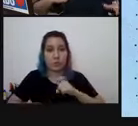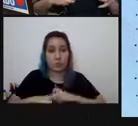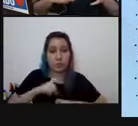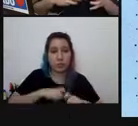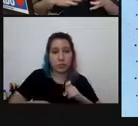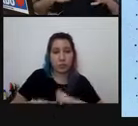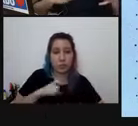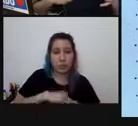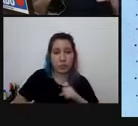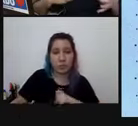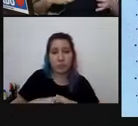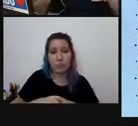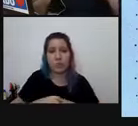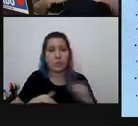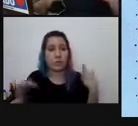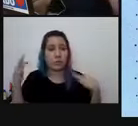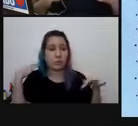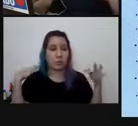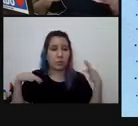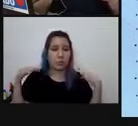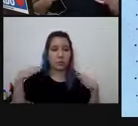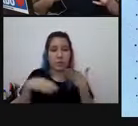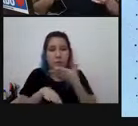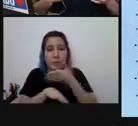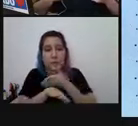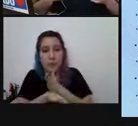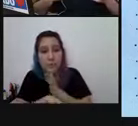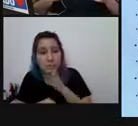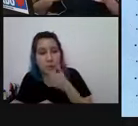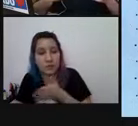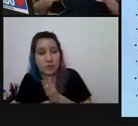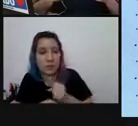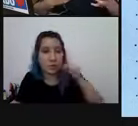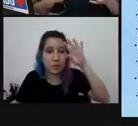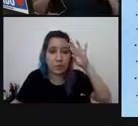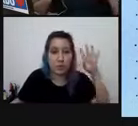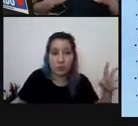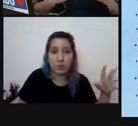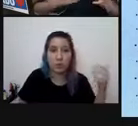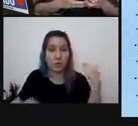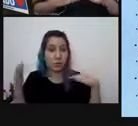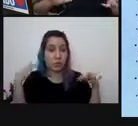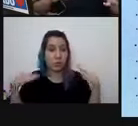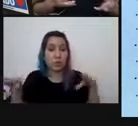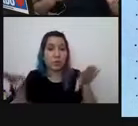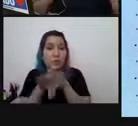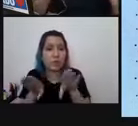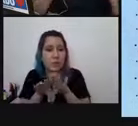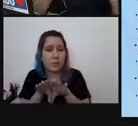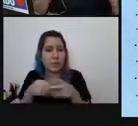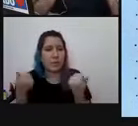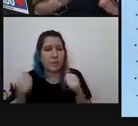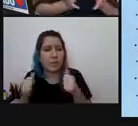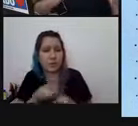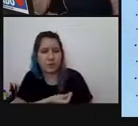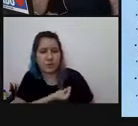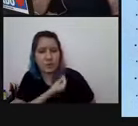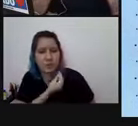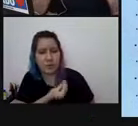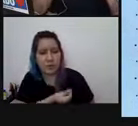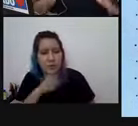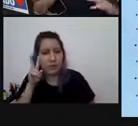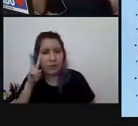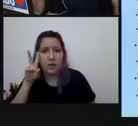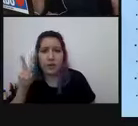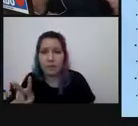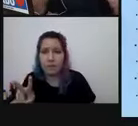urbanístico que integre o patrimônio histórico e turístico. A gente tem que viver, tem que ver, tem que ser visual essa